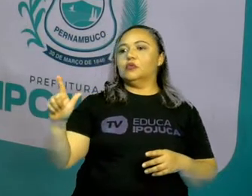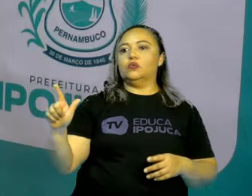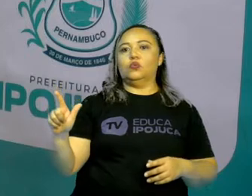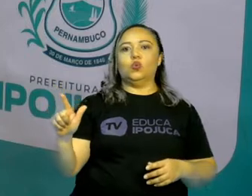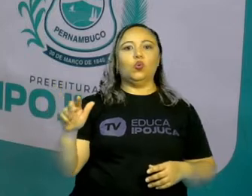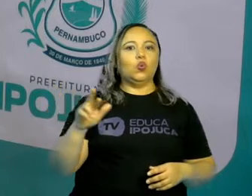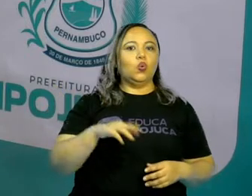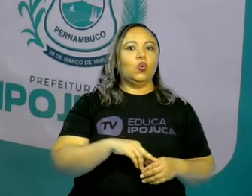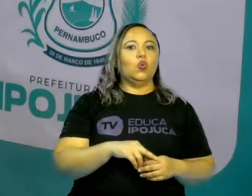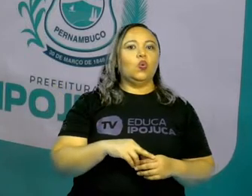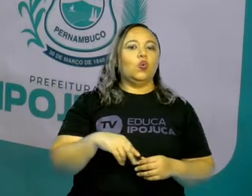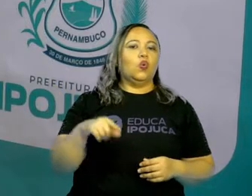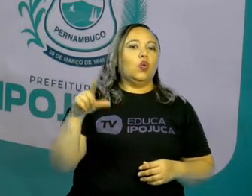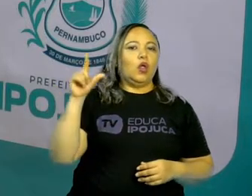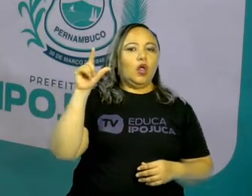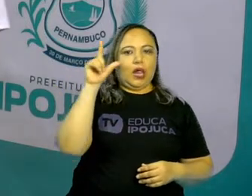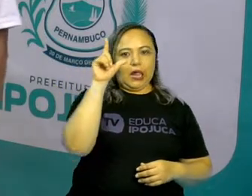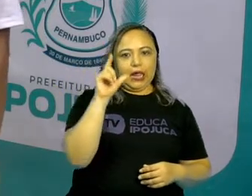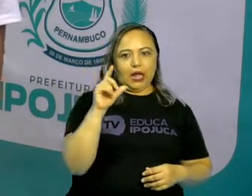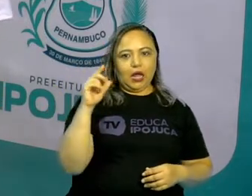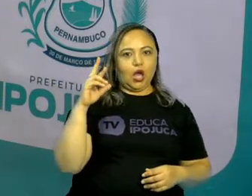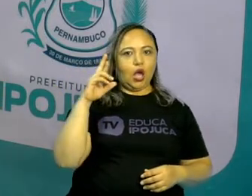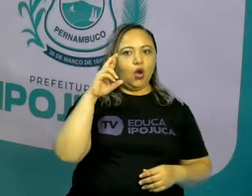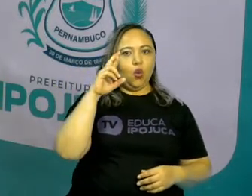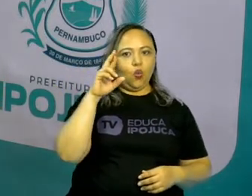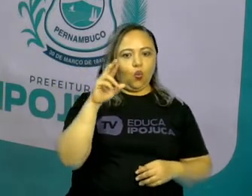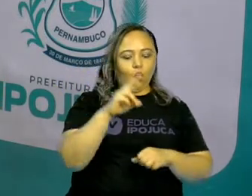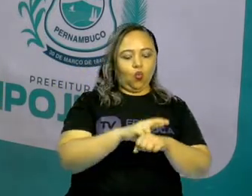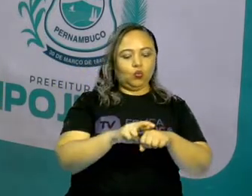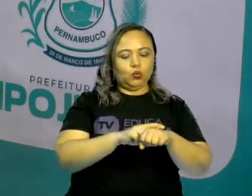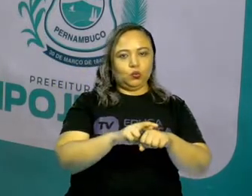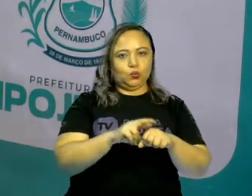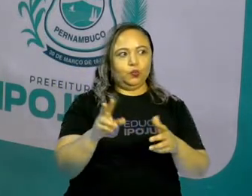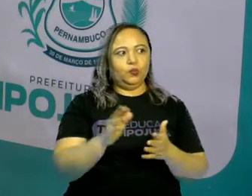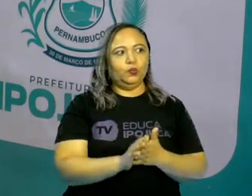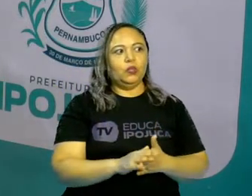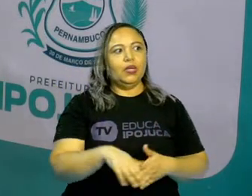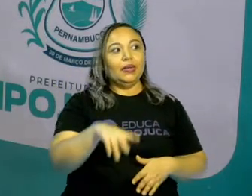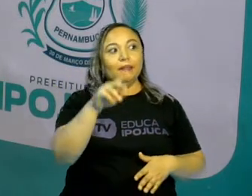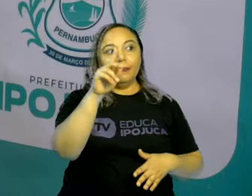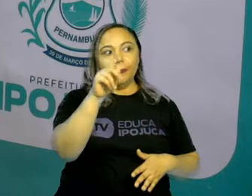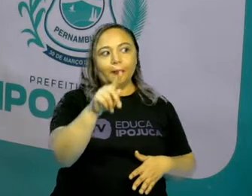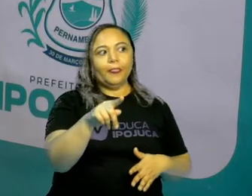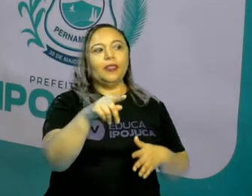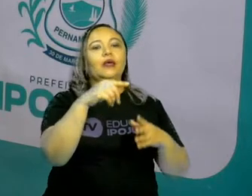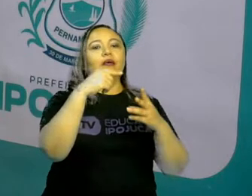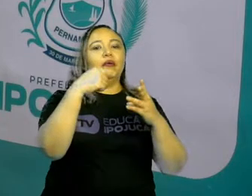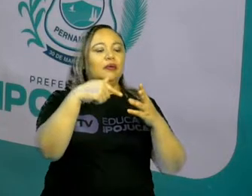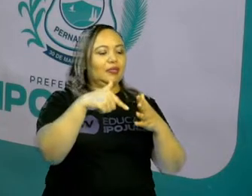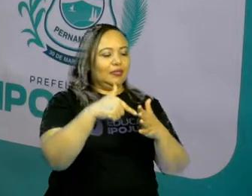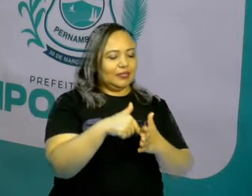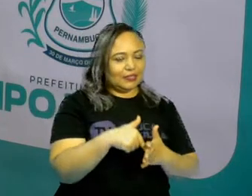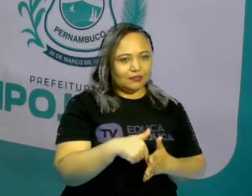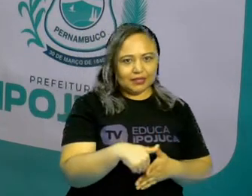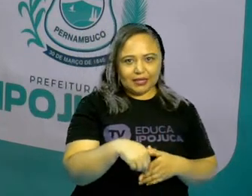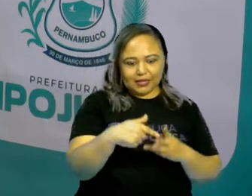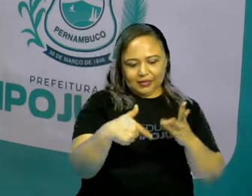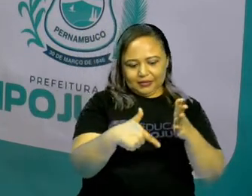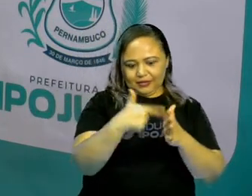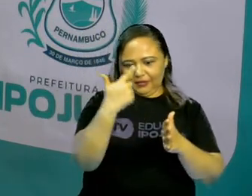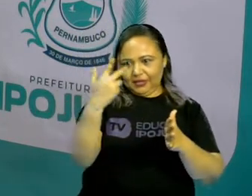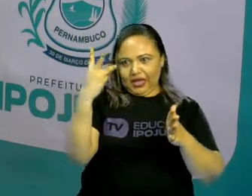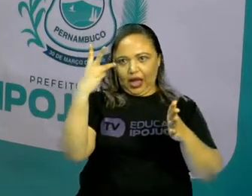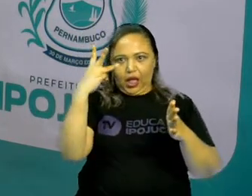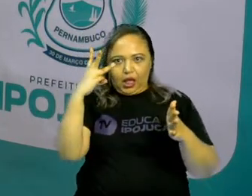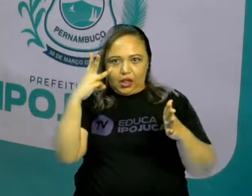dizer, certo? E aqui, cores terciárias, viu? Primária, secundária